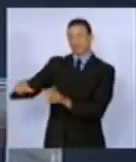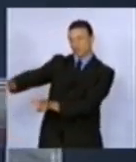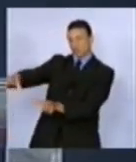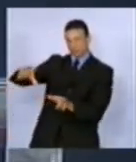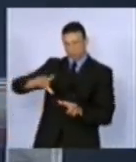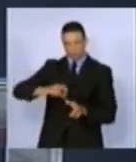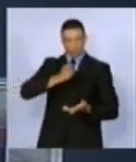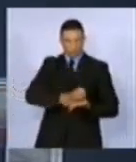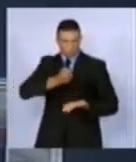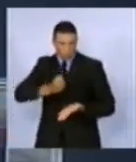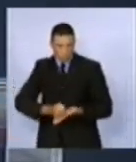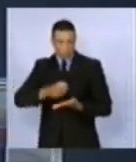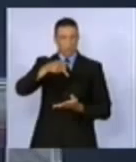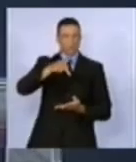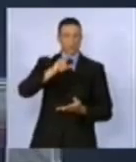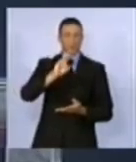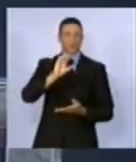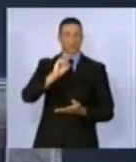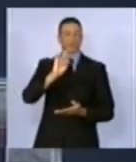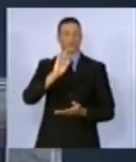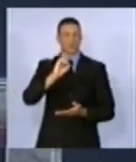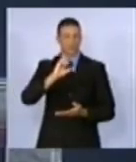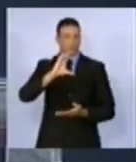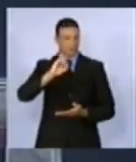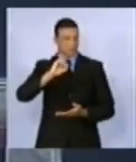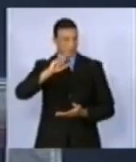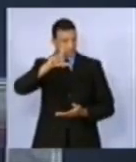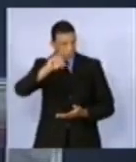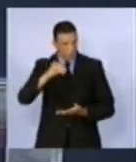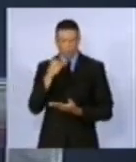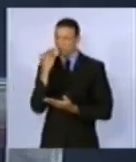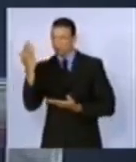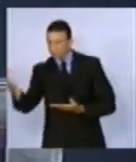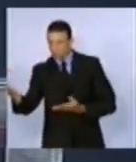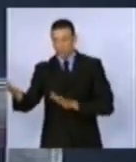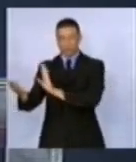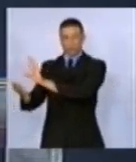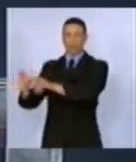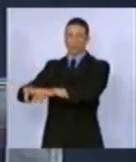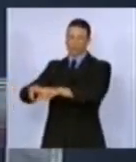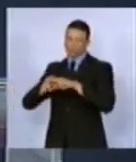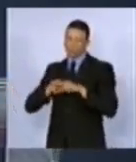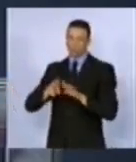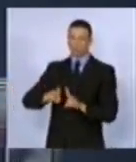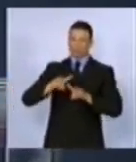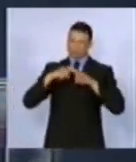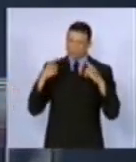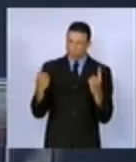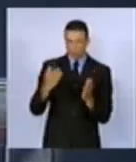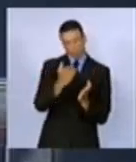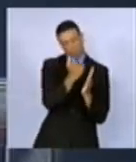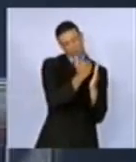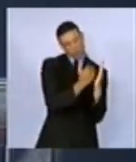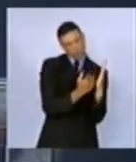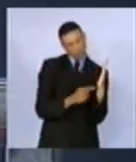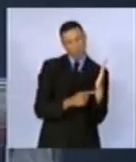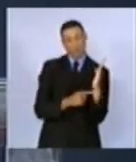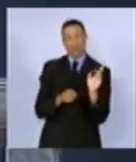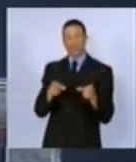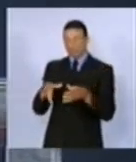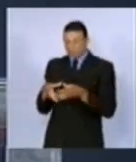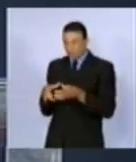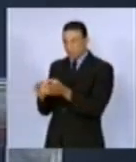de queima que de fato autoriza a realização desse evento no entanto a validade da autorização fica condicionada ao monitoramento de ar de